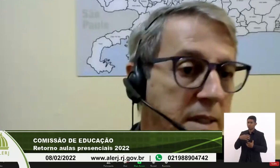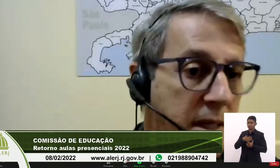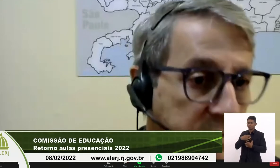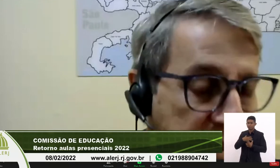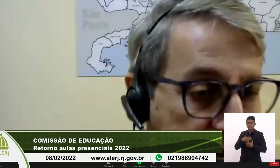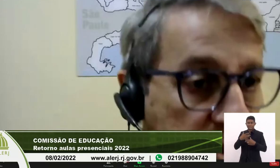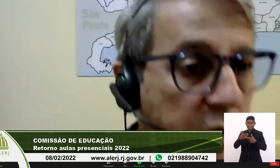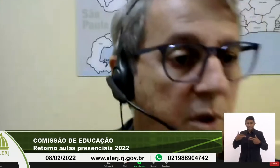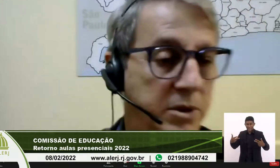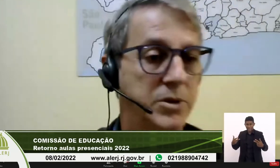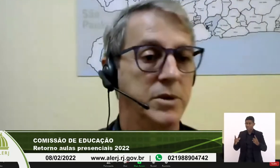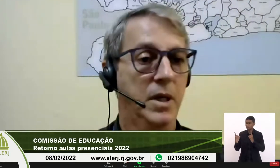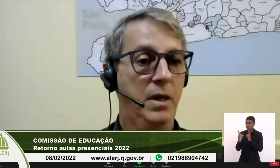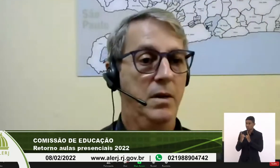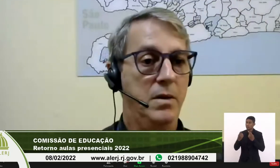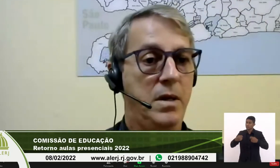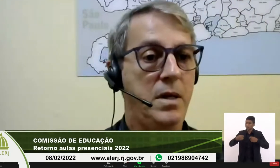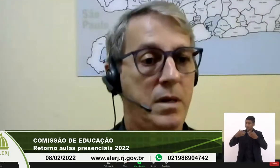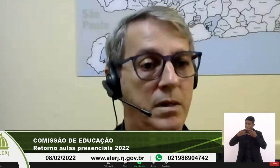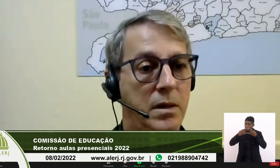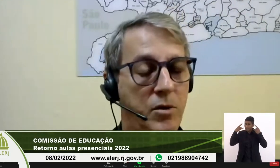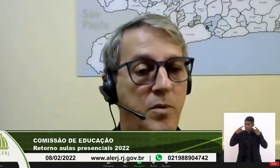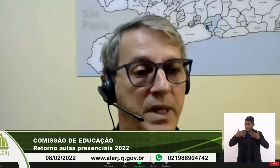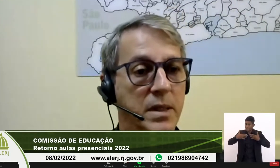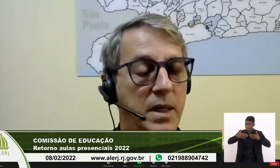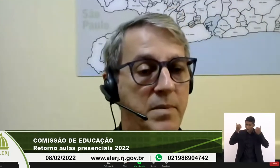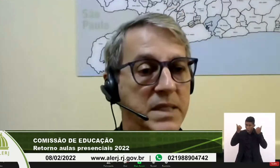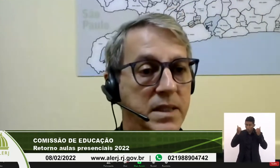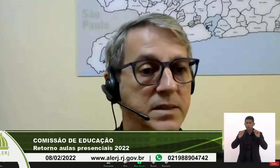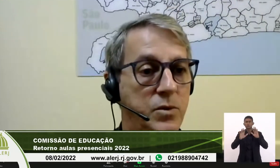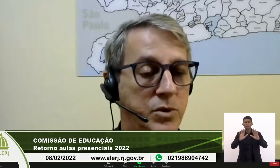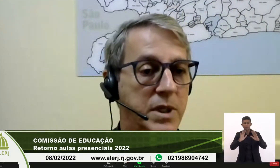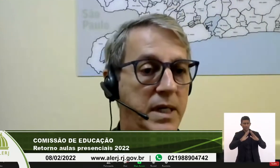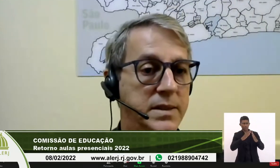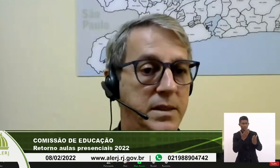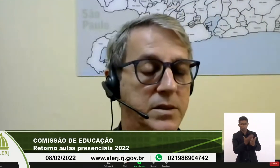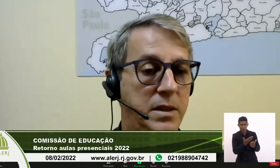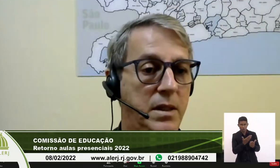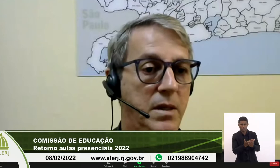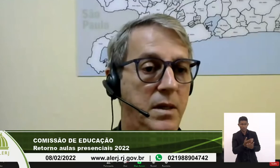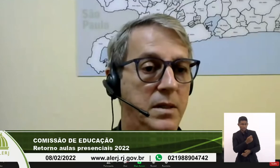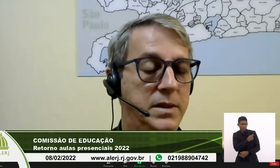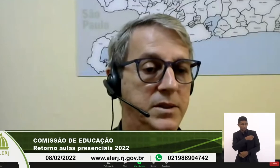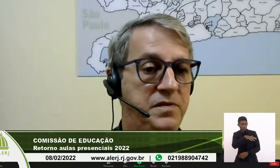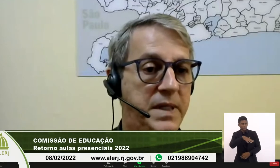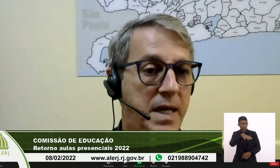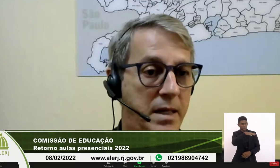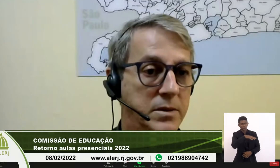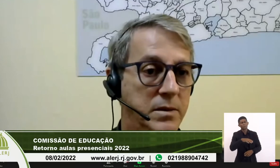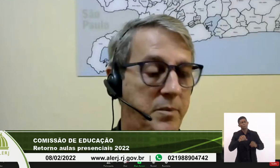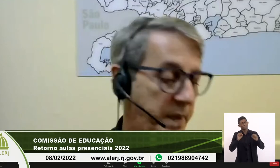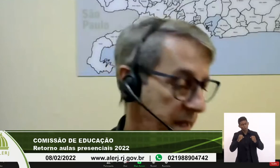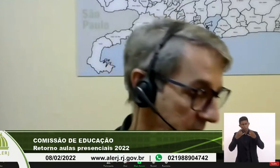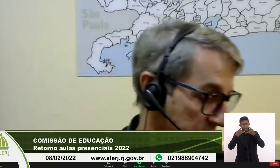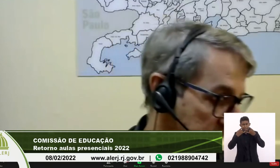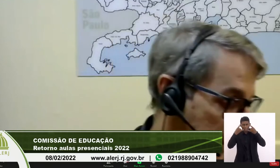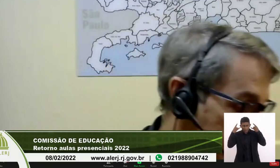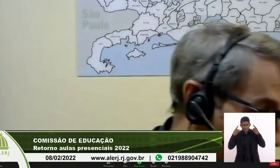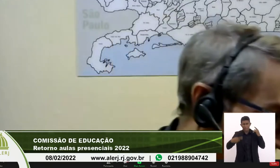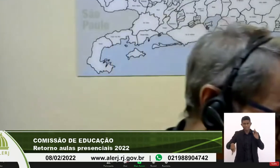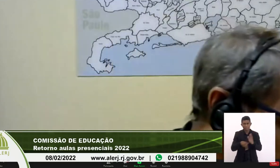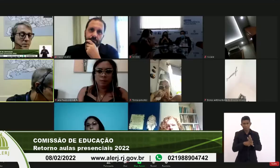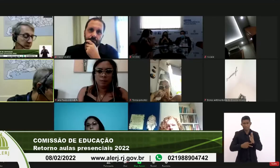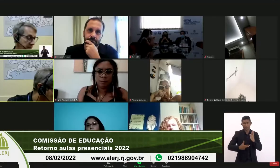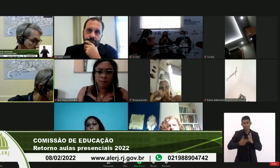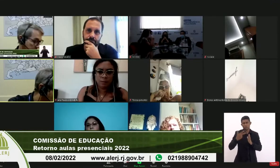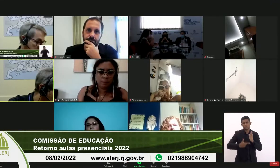melhor qualidade. Mas na escola a gente recomenda que a máscara cirúrgica ela seja eficaz para isso.